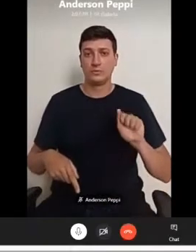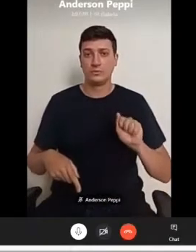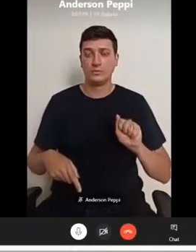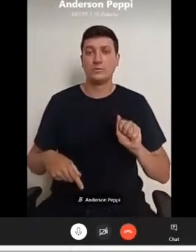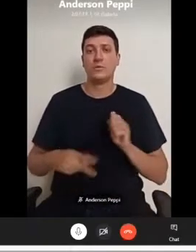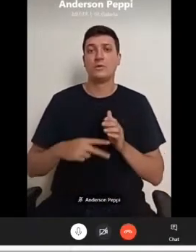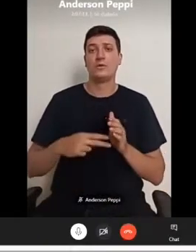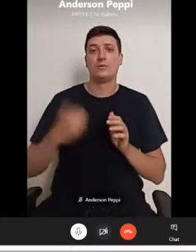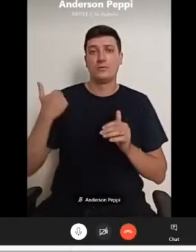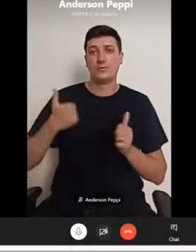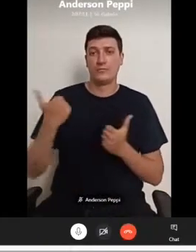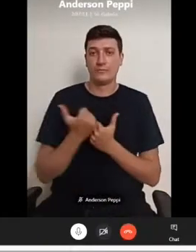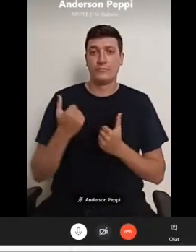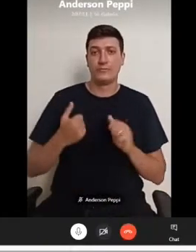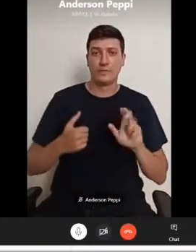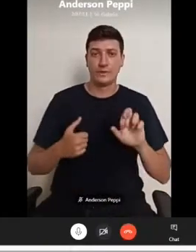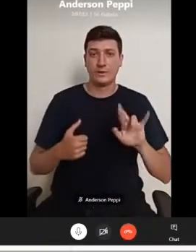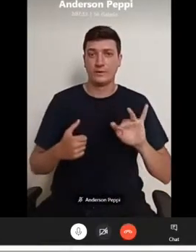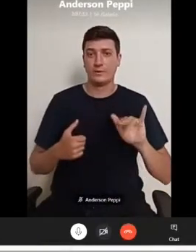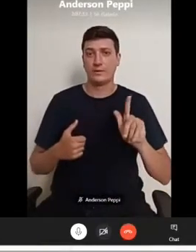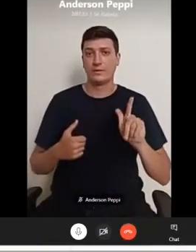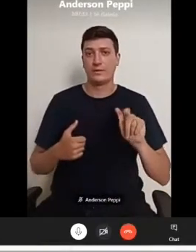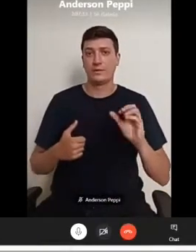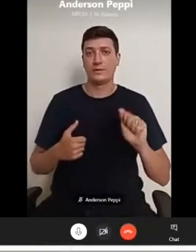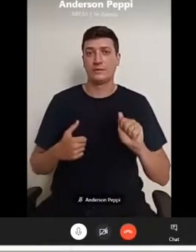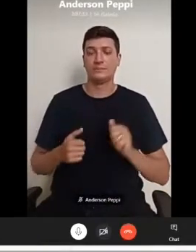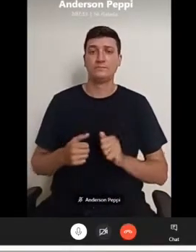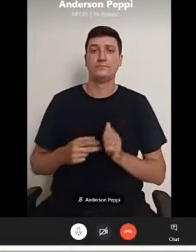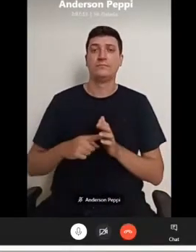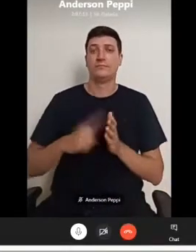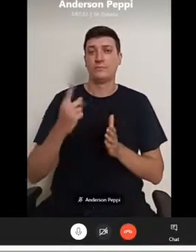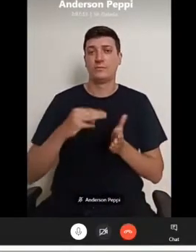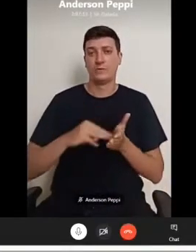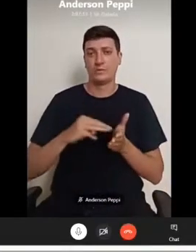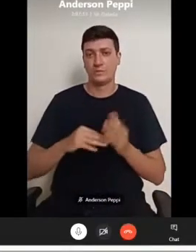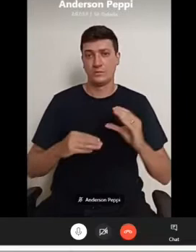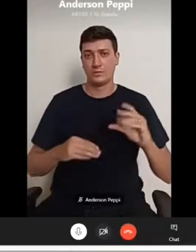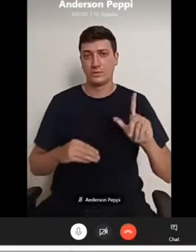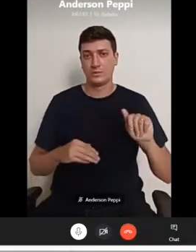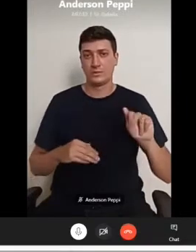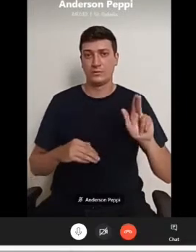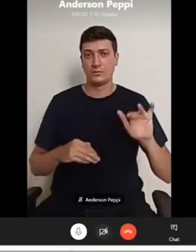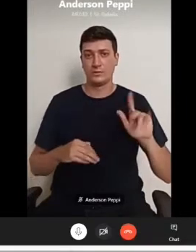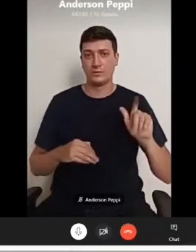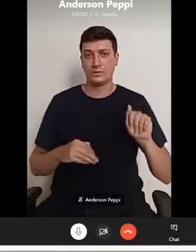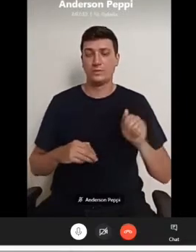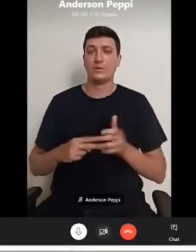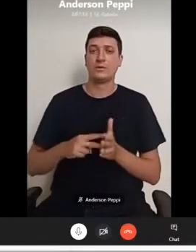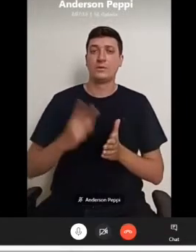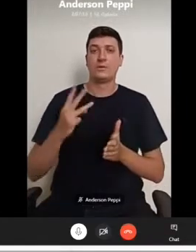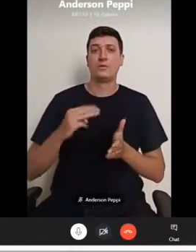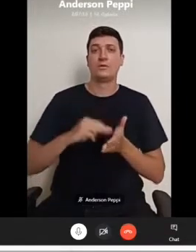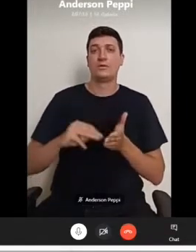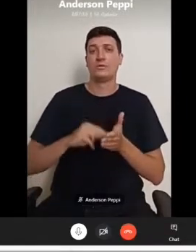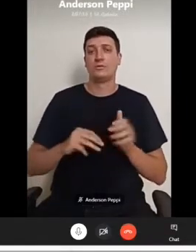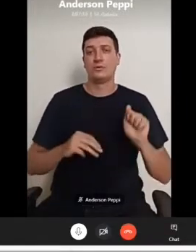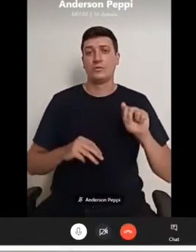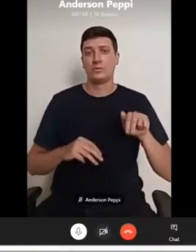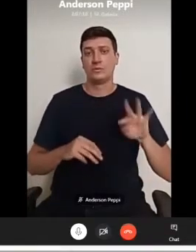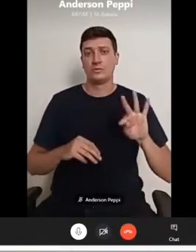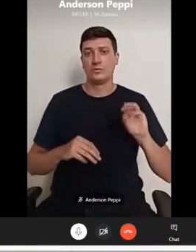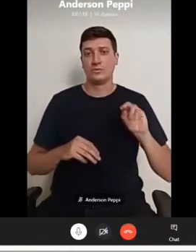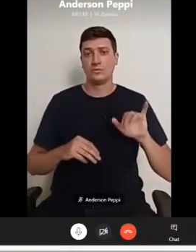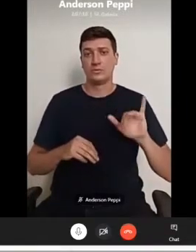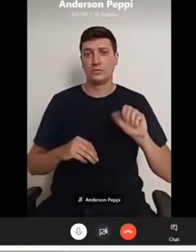Cristina Leal Tiago. Primeira secretária, Cláudia Maria Gabriel. Segundo secretário, Antônio Carlos Vaz de Almeida.